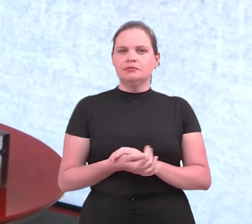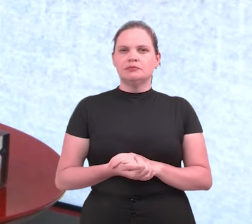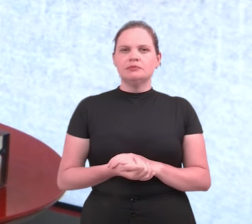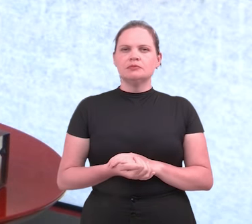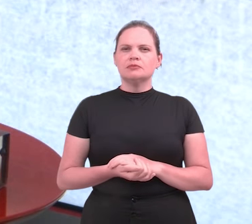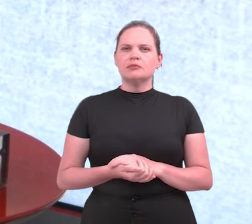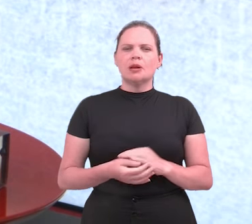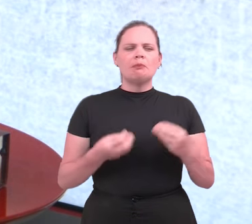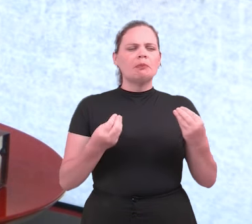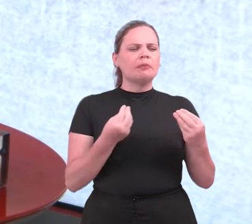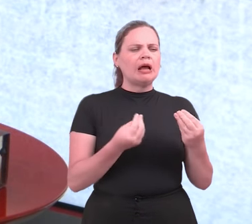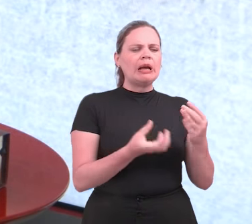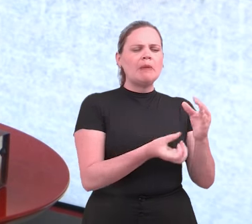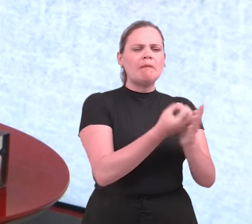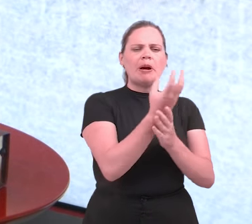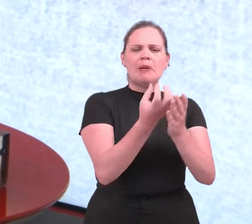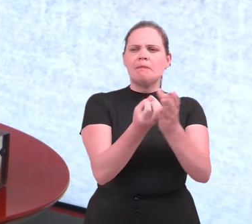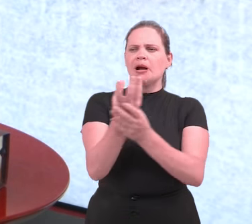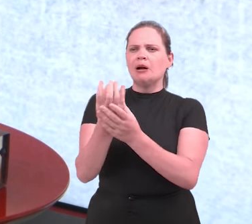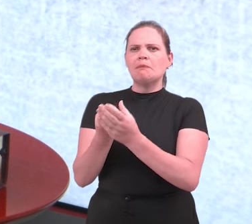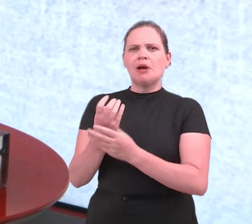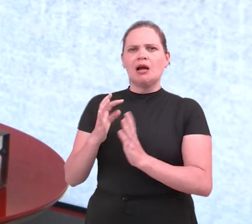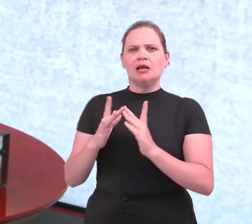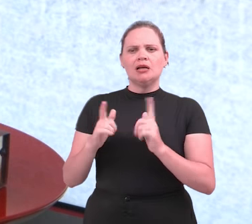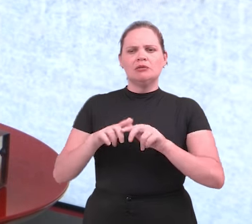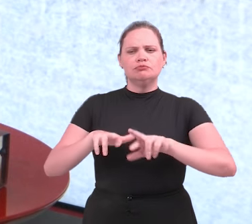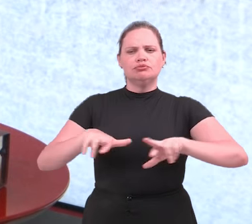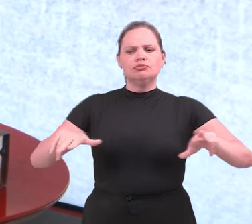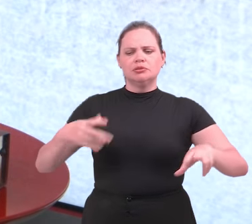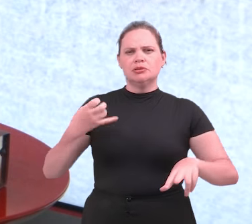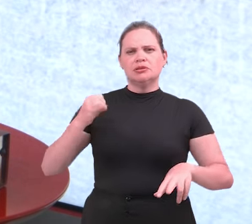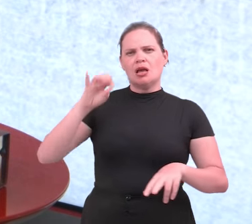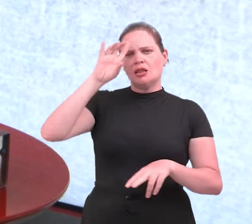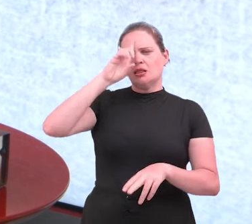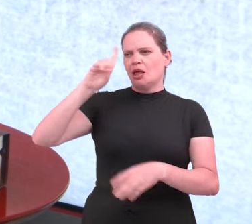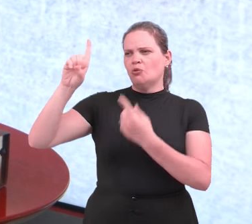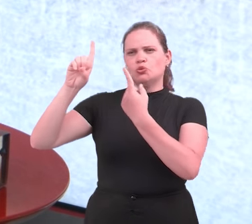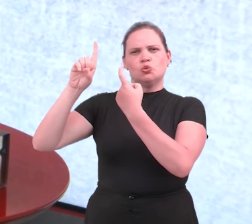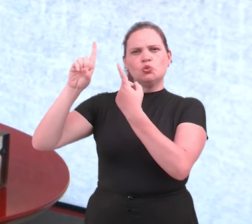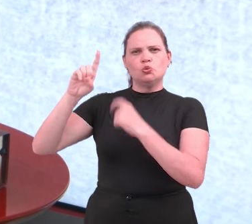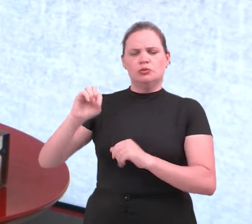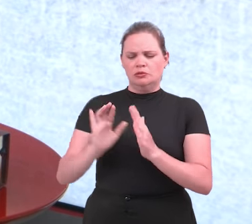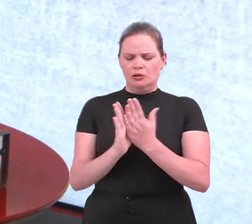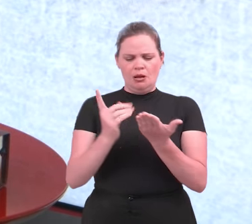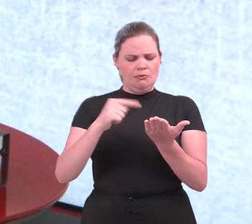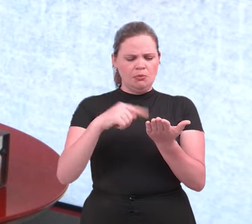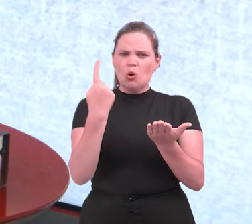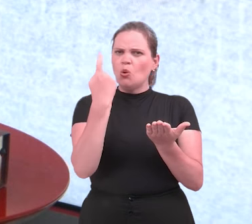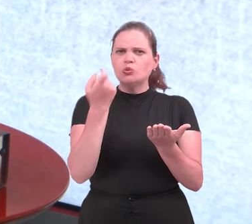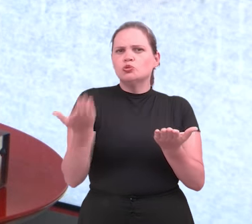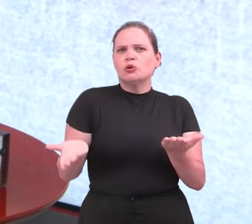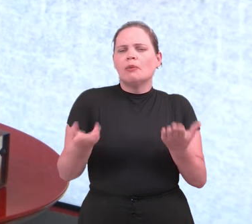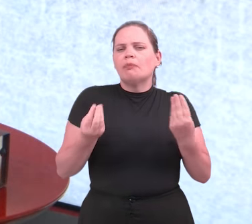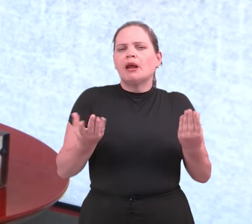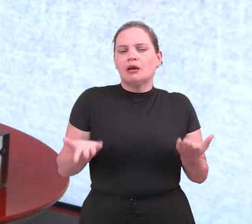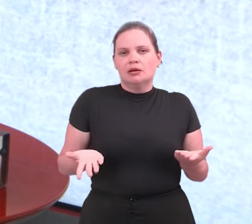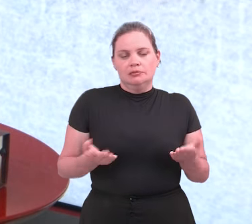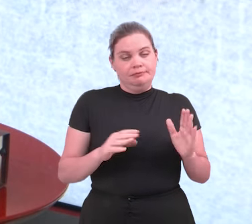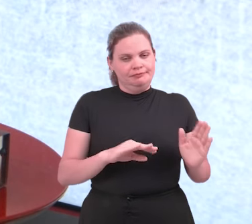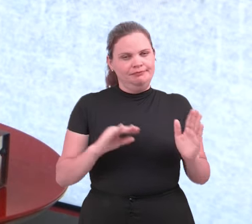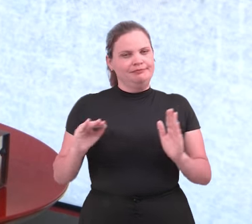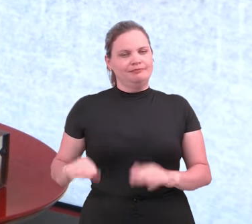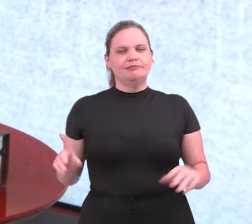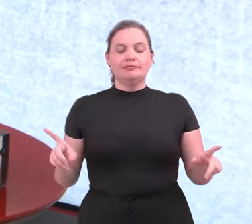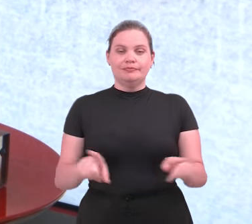que são criadas tantas igrejas, já que Deus é um só e a Bíblia também é uma só? Outras vezes as